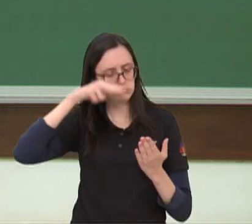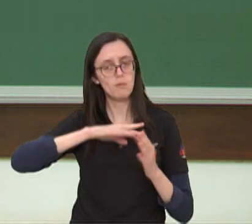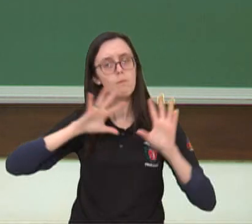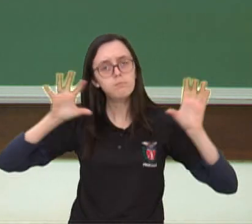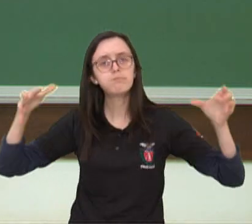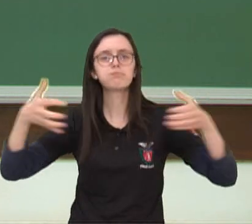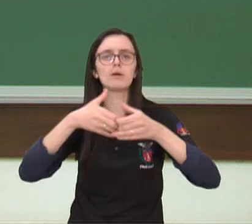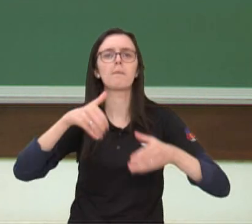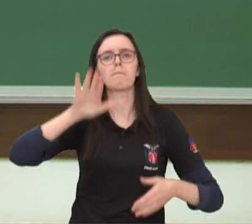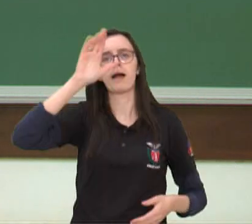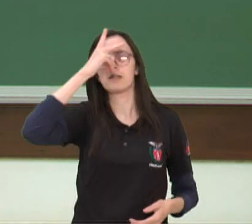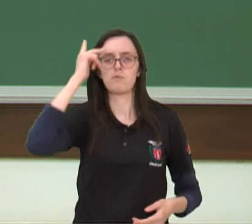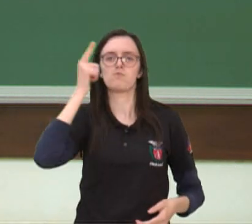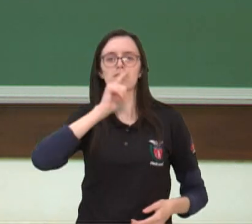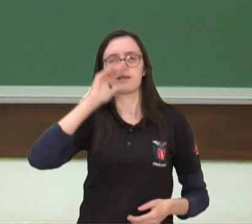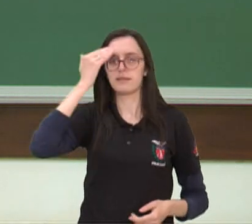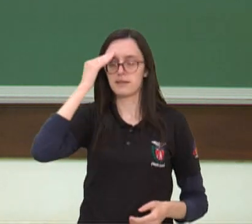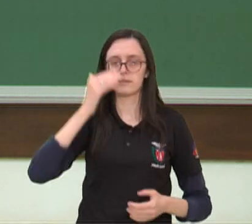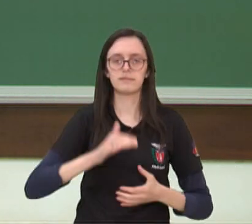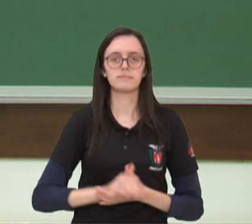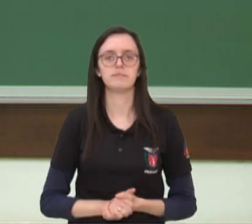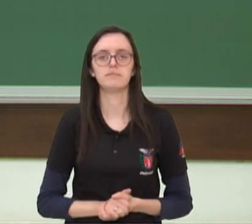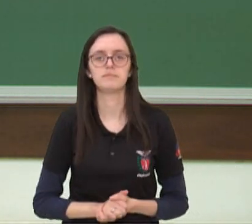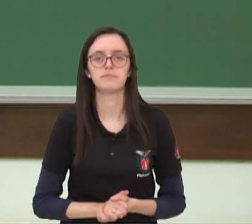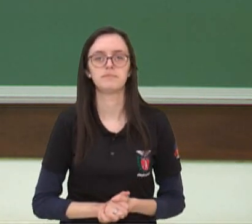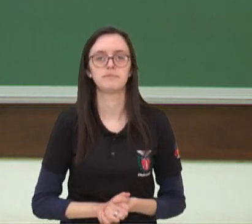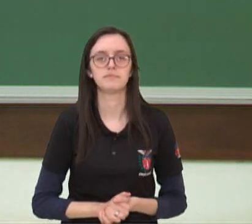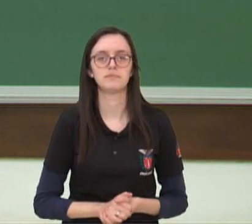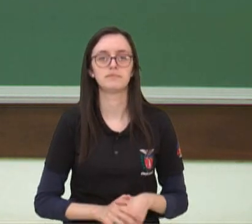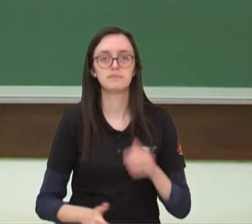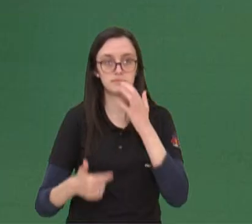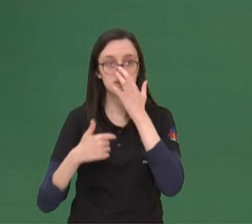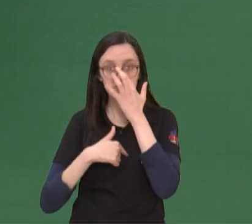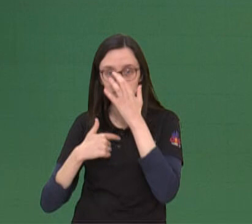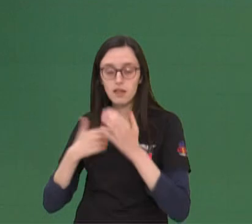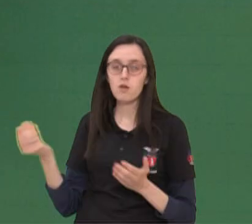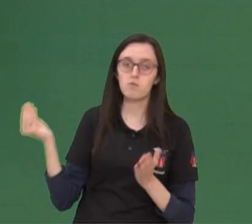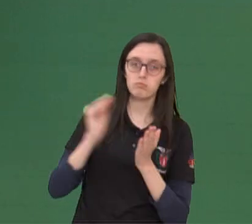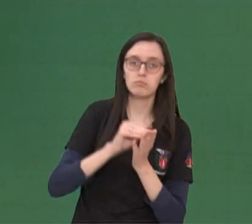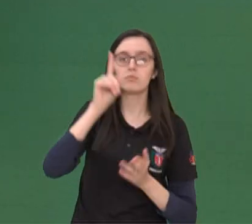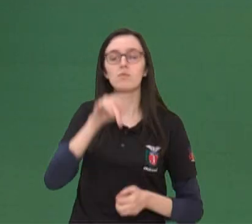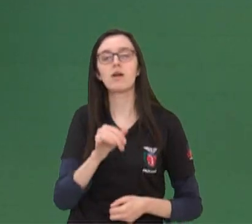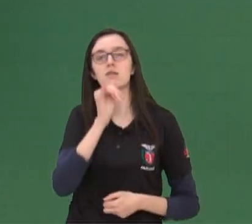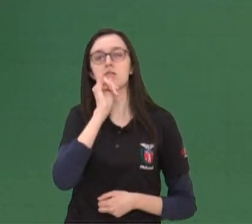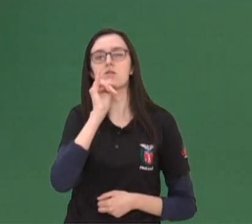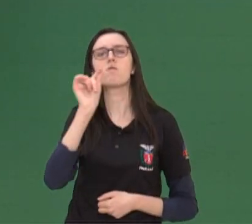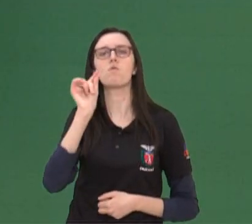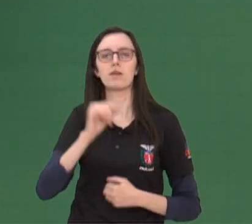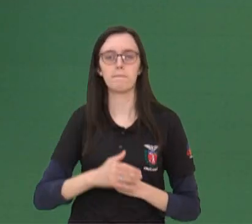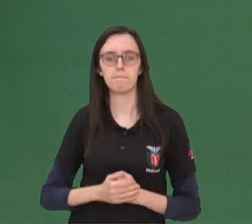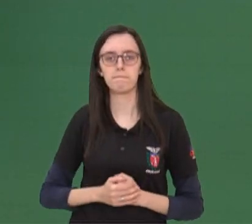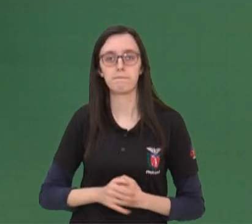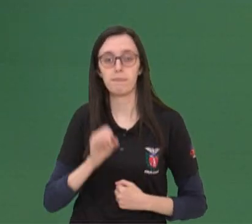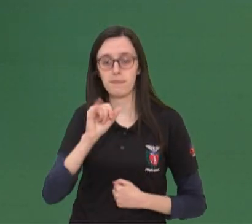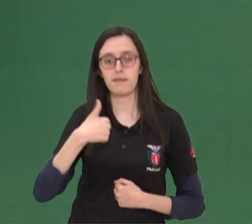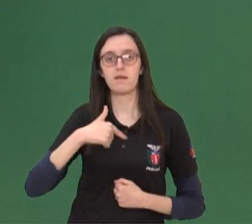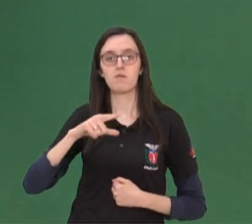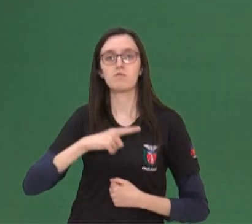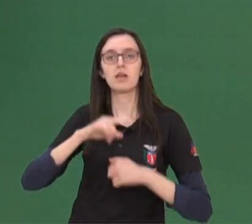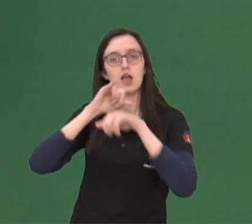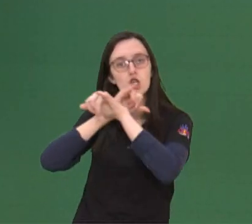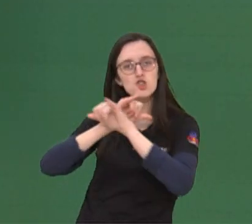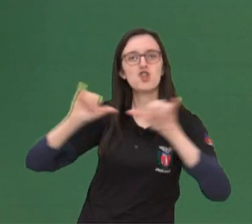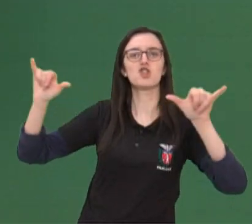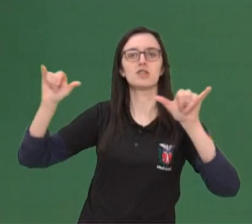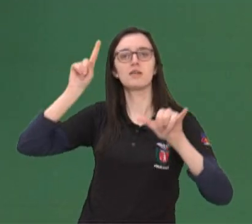grupo maior de pessoas. E eu trouxe aqui para vocês um exemplo disso. Eu tenho a notícia